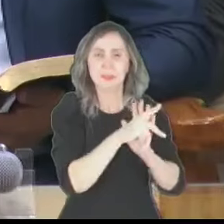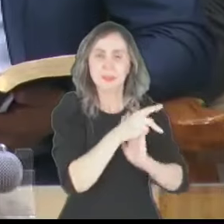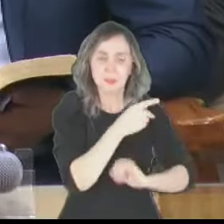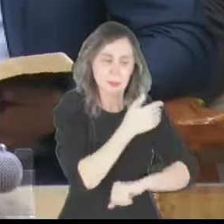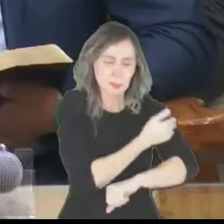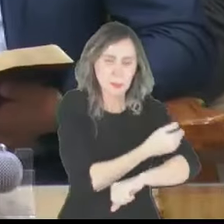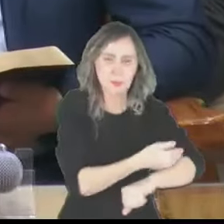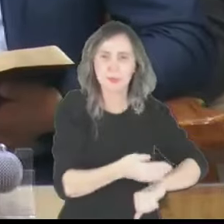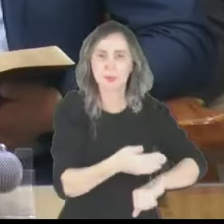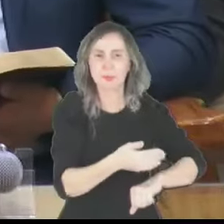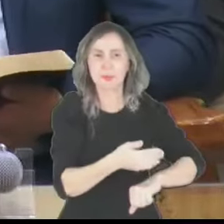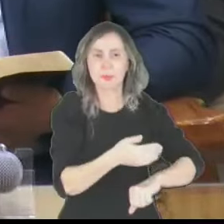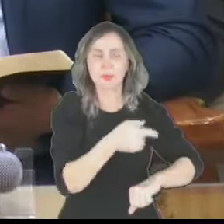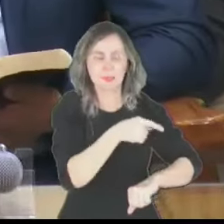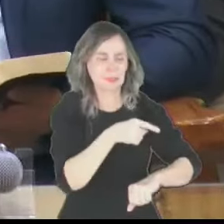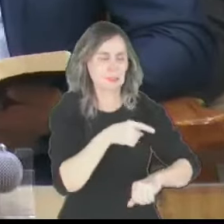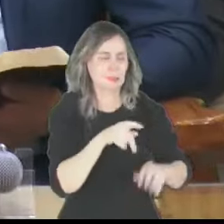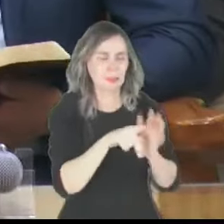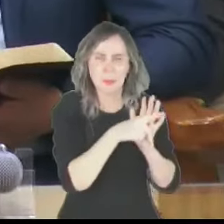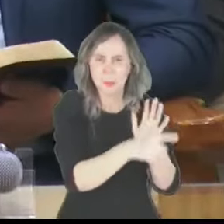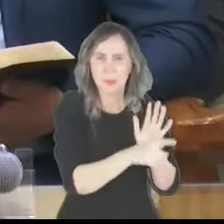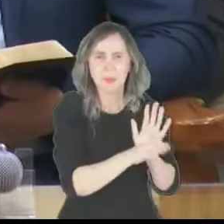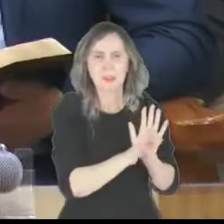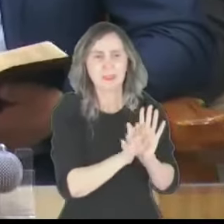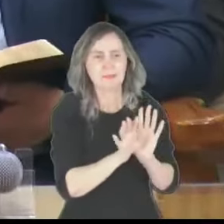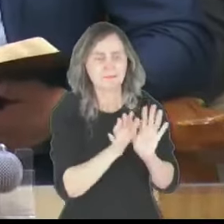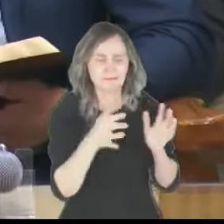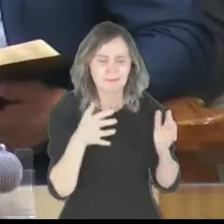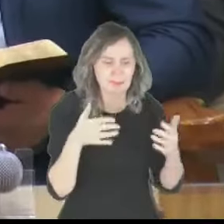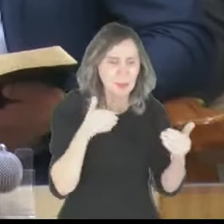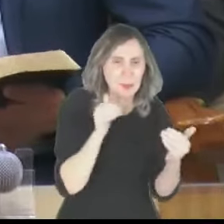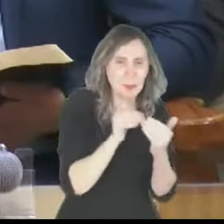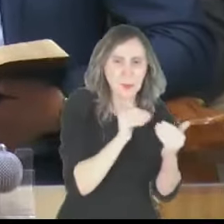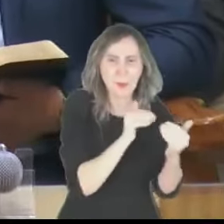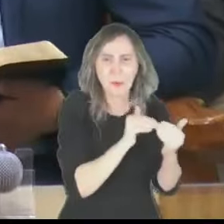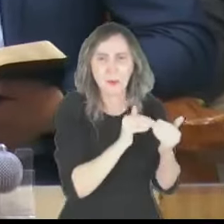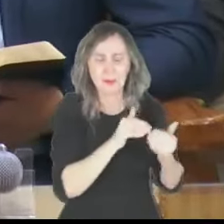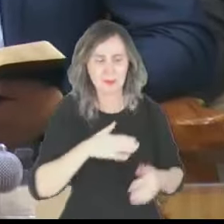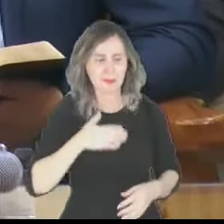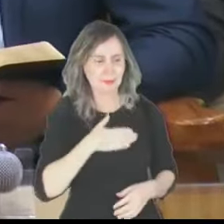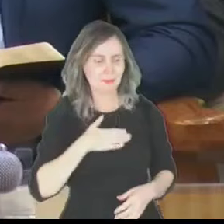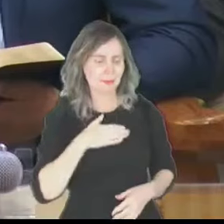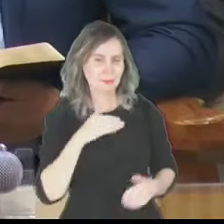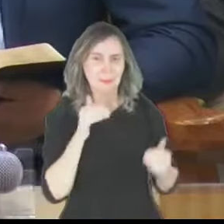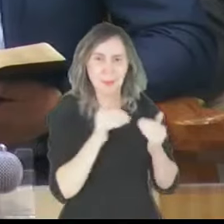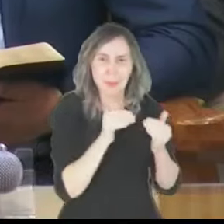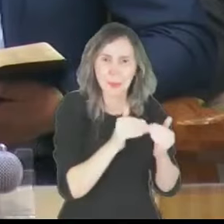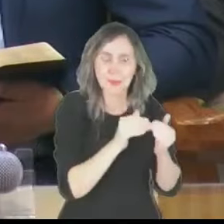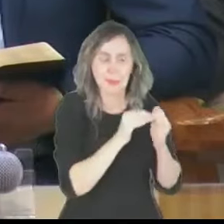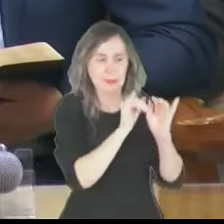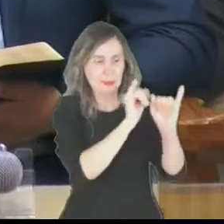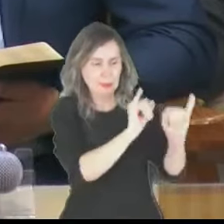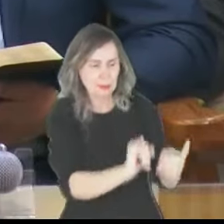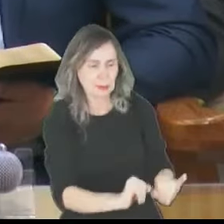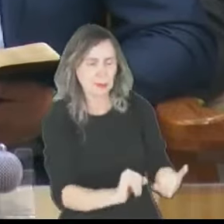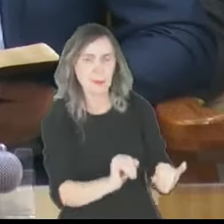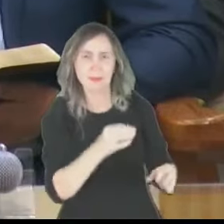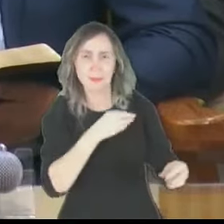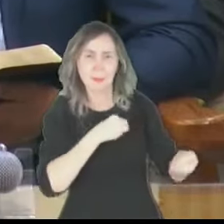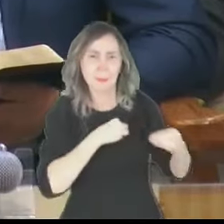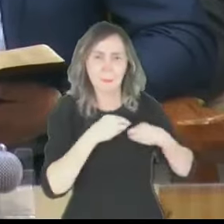do mundo Com a satisfação do mundo Com o prazer do mundo Com a idolatria do mundo Com o pecado do